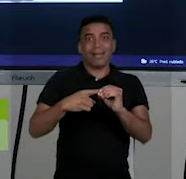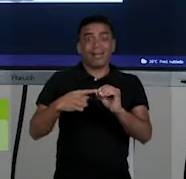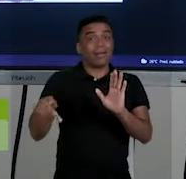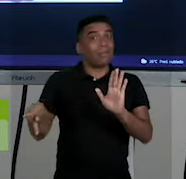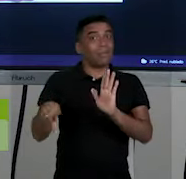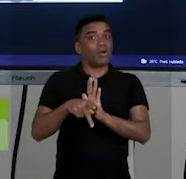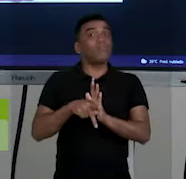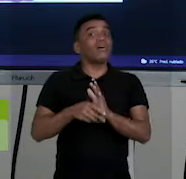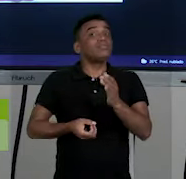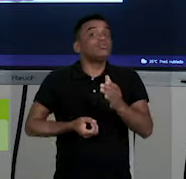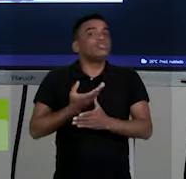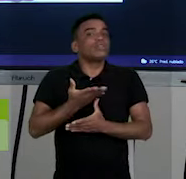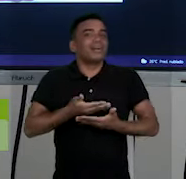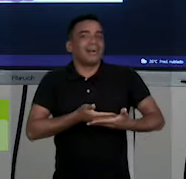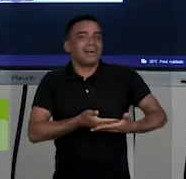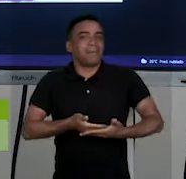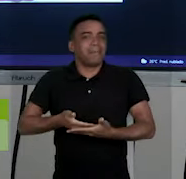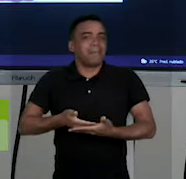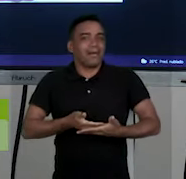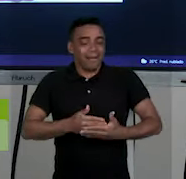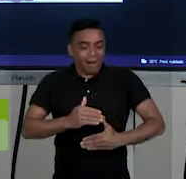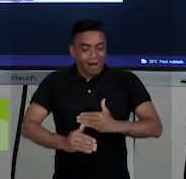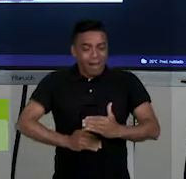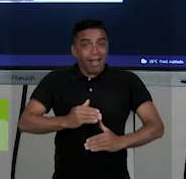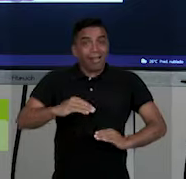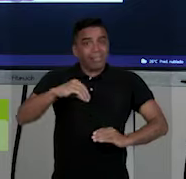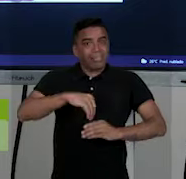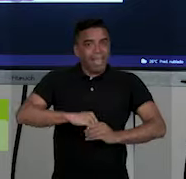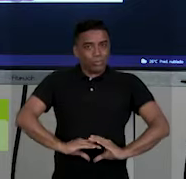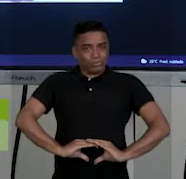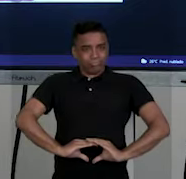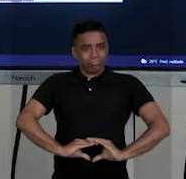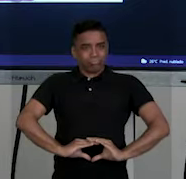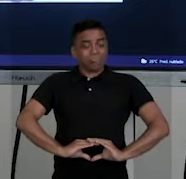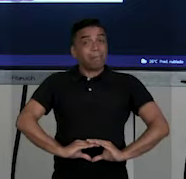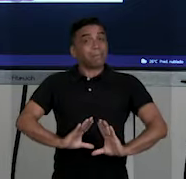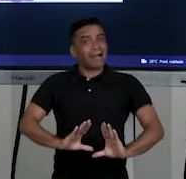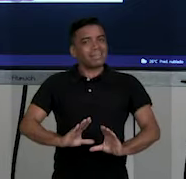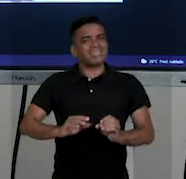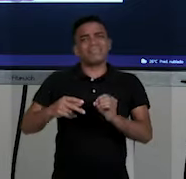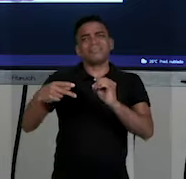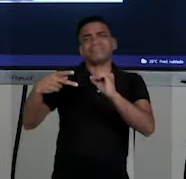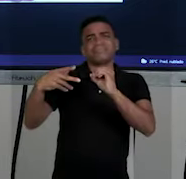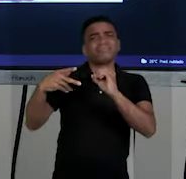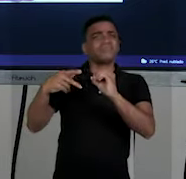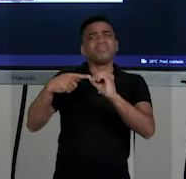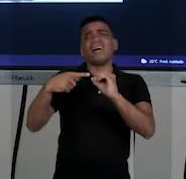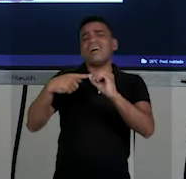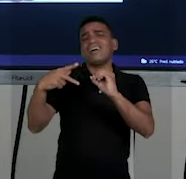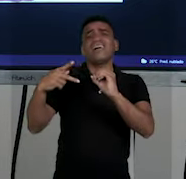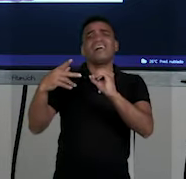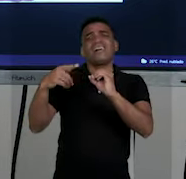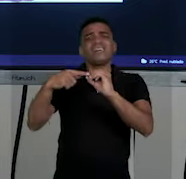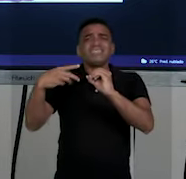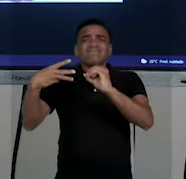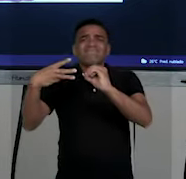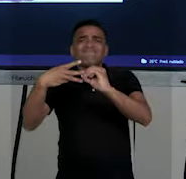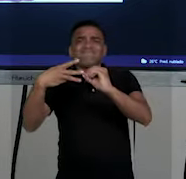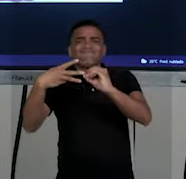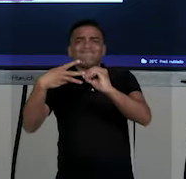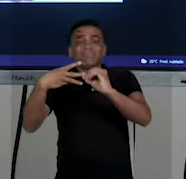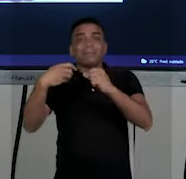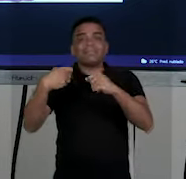Então, só após acontecer a fecundação. E para isso, essas células precisam ser células haploide, ou